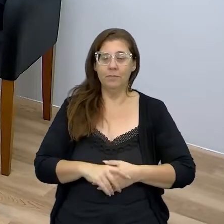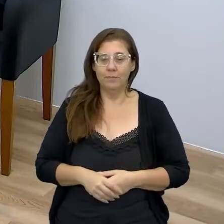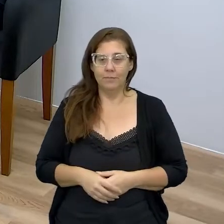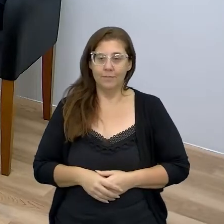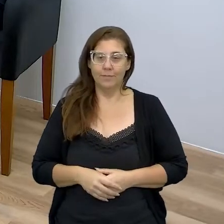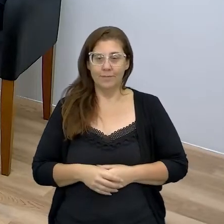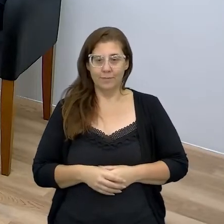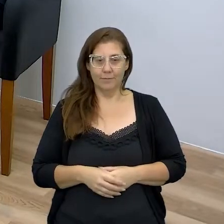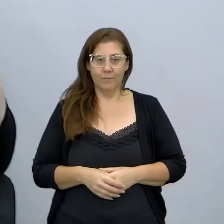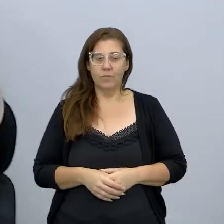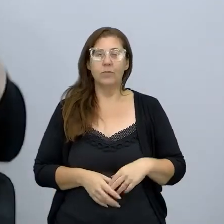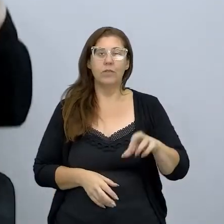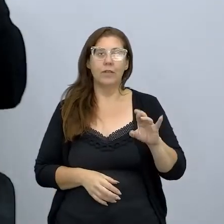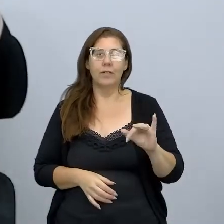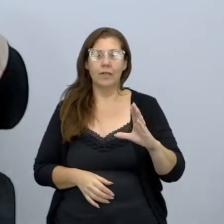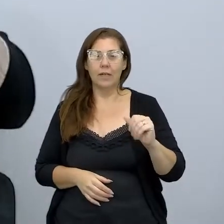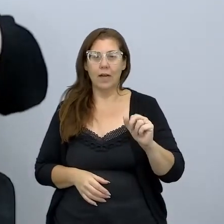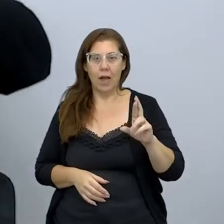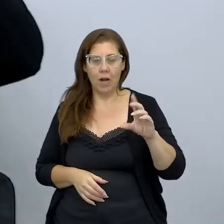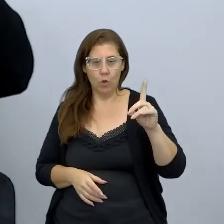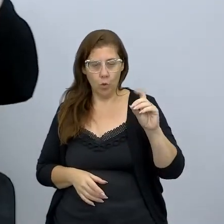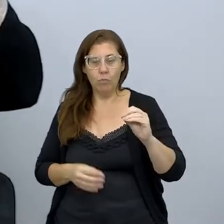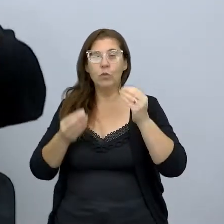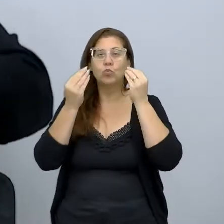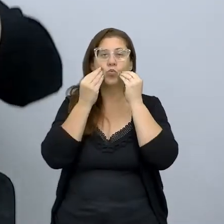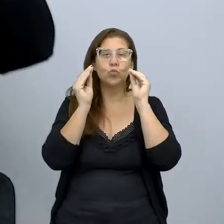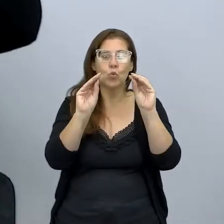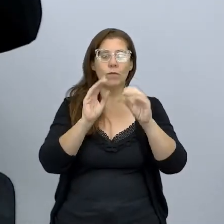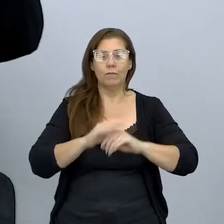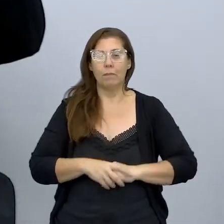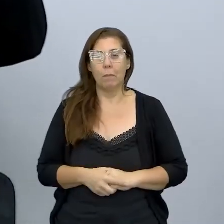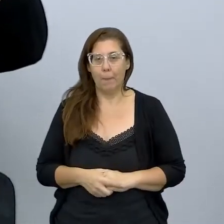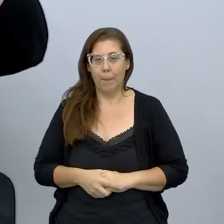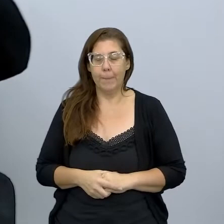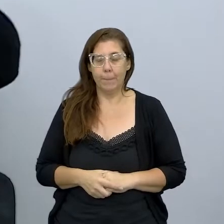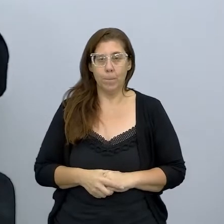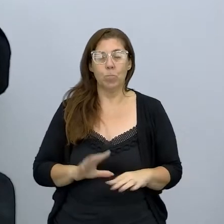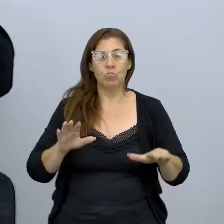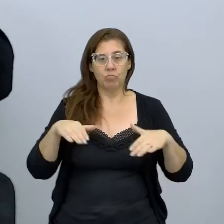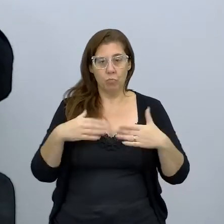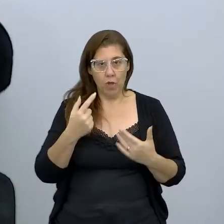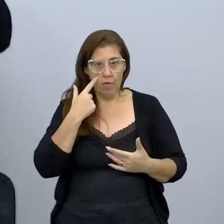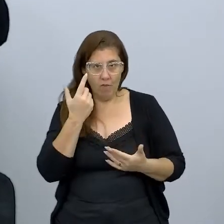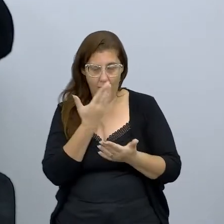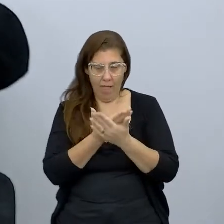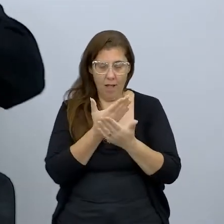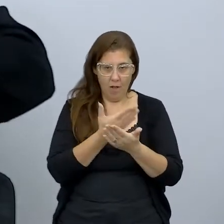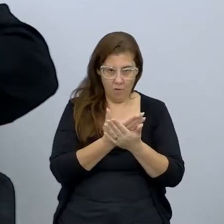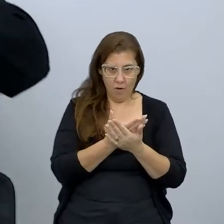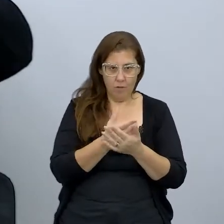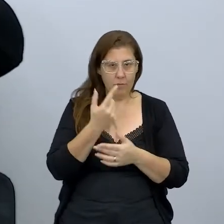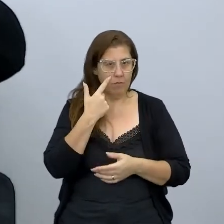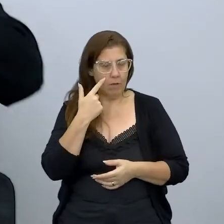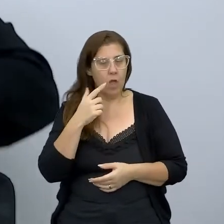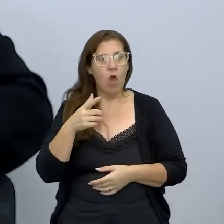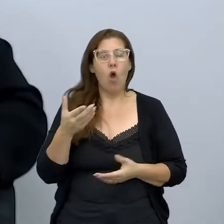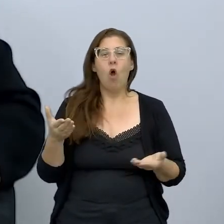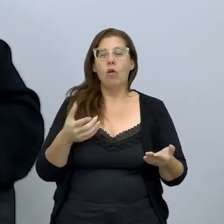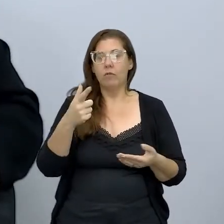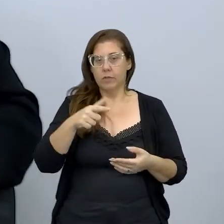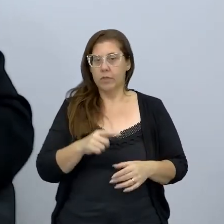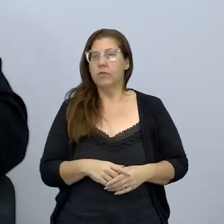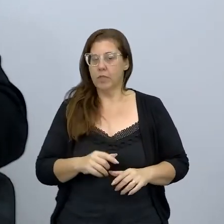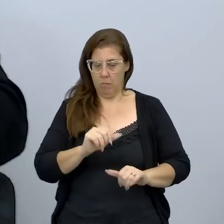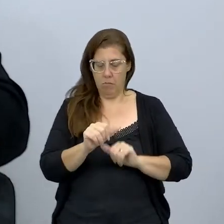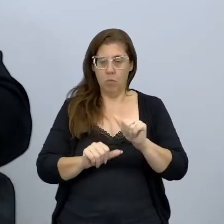como é o nome do seu esposo? Ricardo. E o Ricardo também aí. Beijão. Isso. E aí, o dia que você vai ver essa aula aí, você aprenda hoje que vocês vão sair